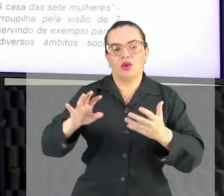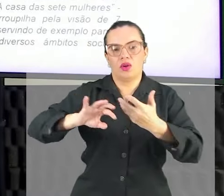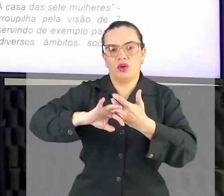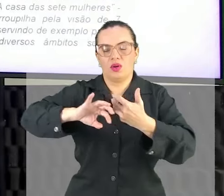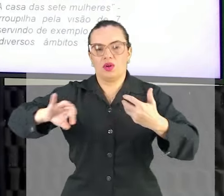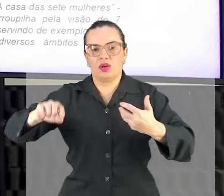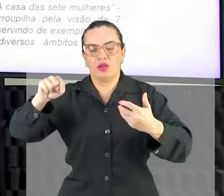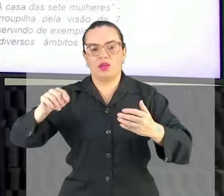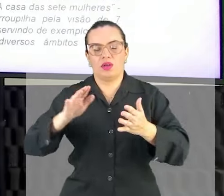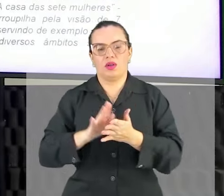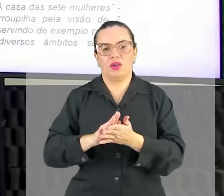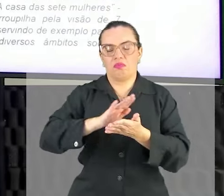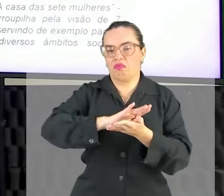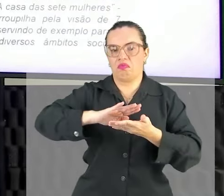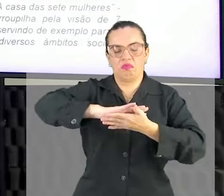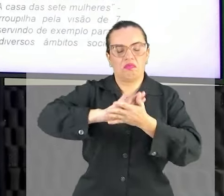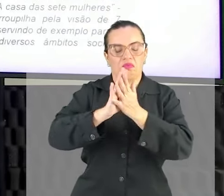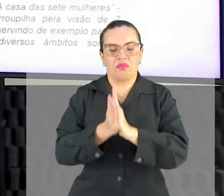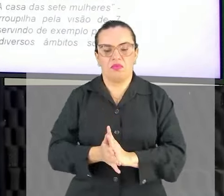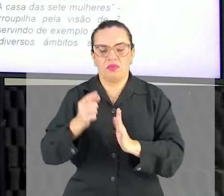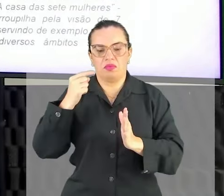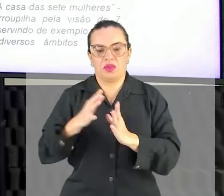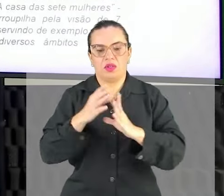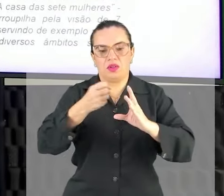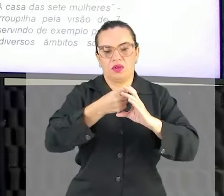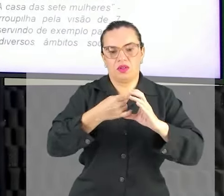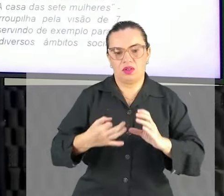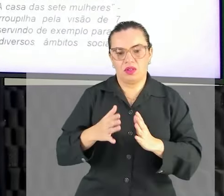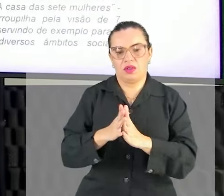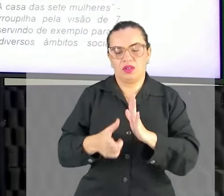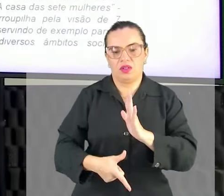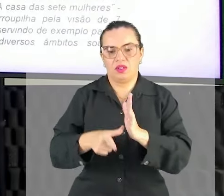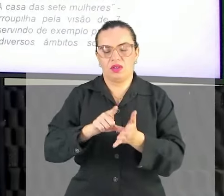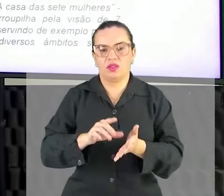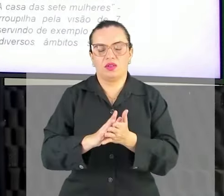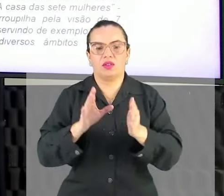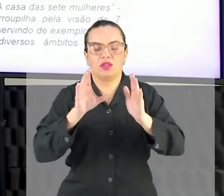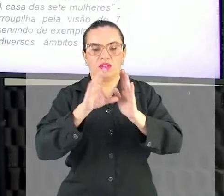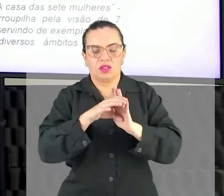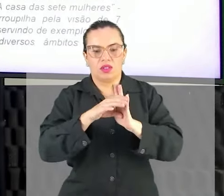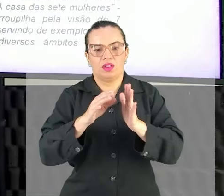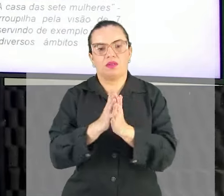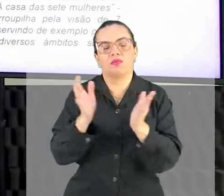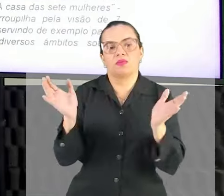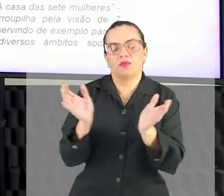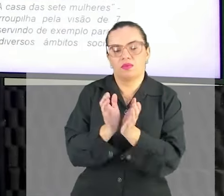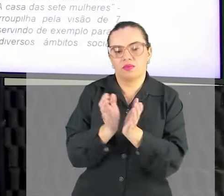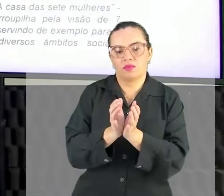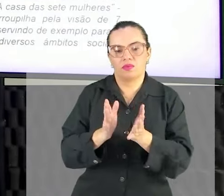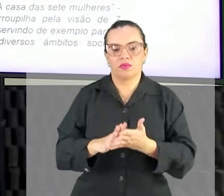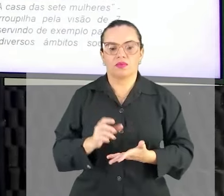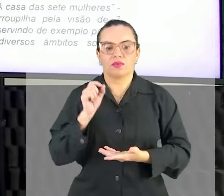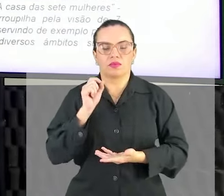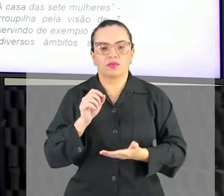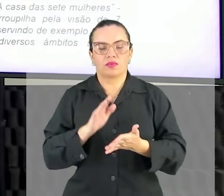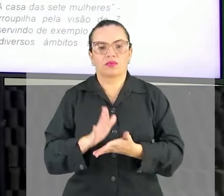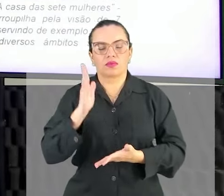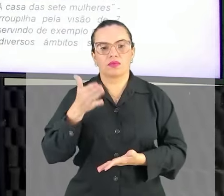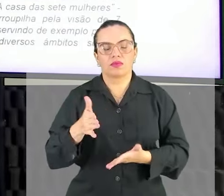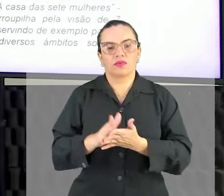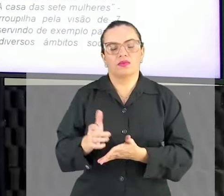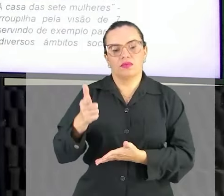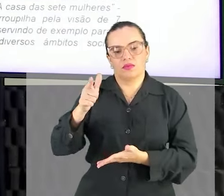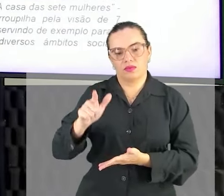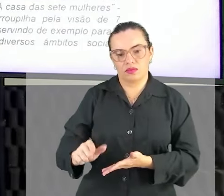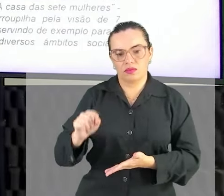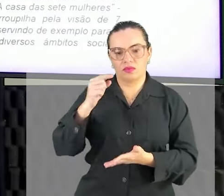corpo social devido às características pré-estabelecidas sobre eles. Ponto. A partir daí já vem novamente a